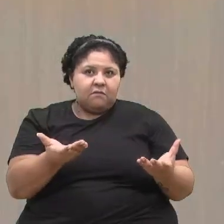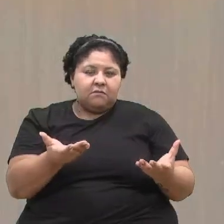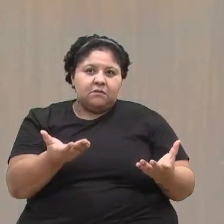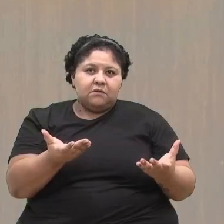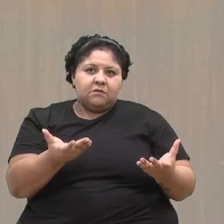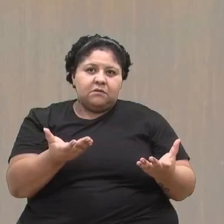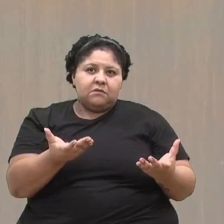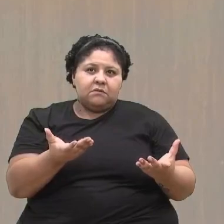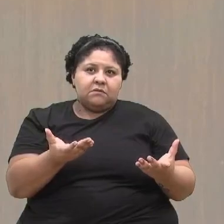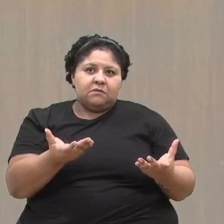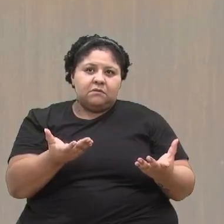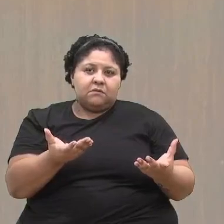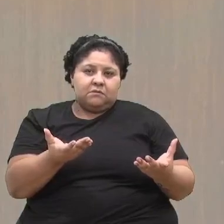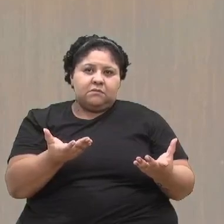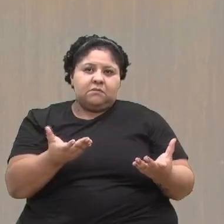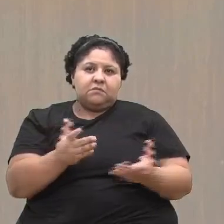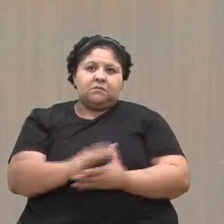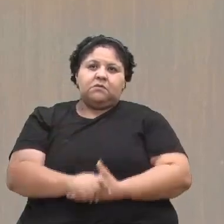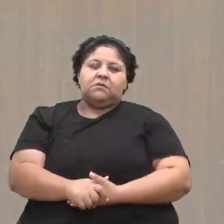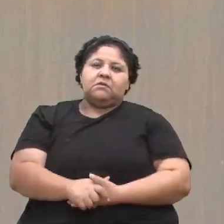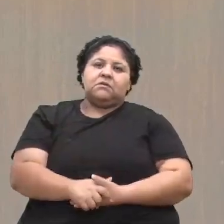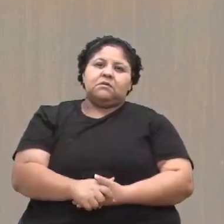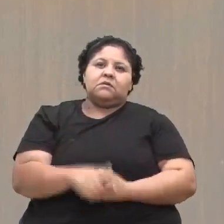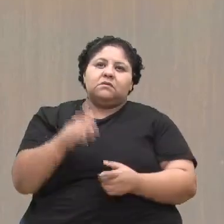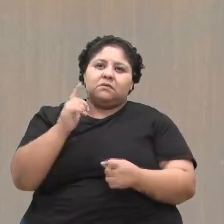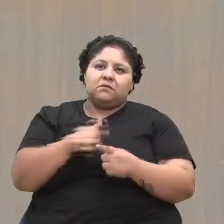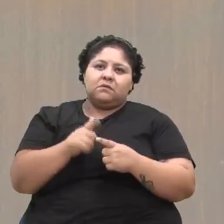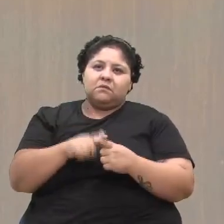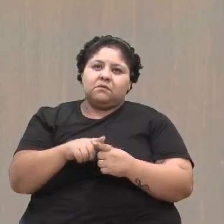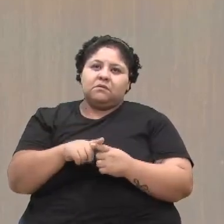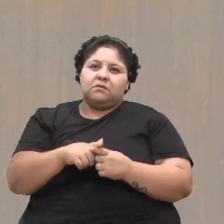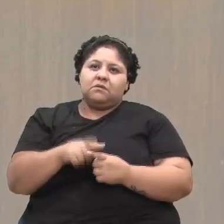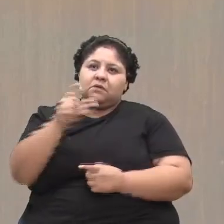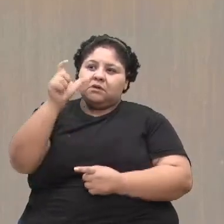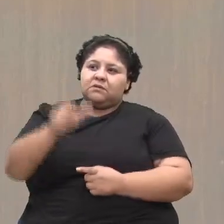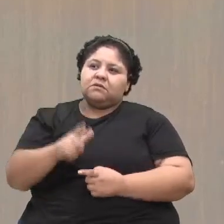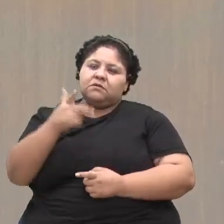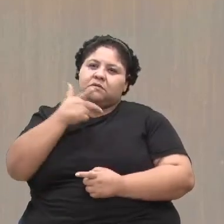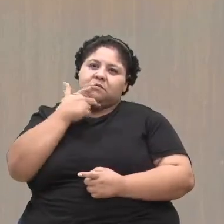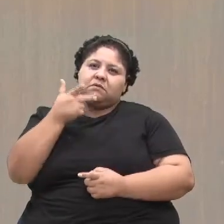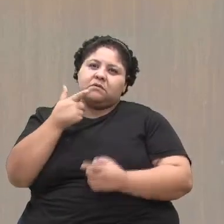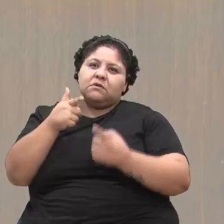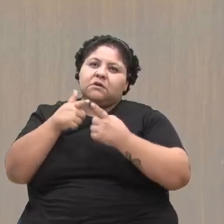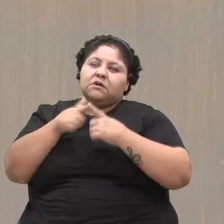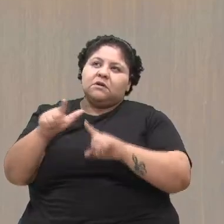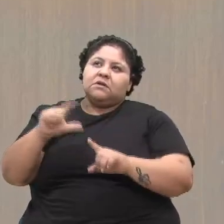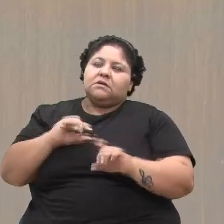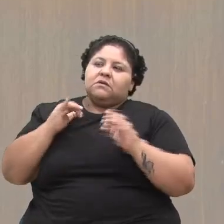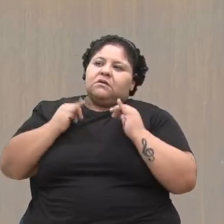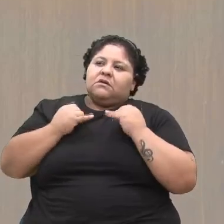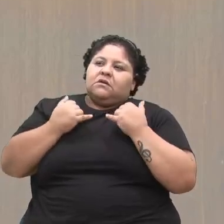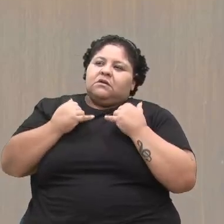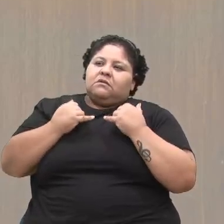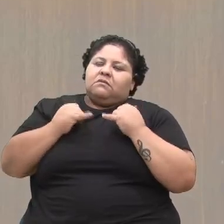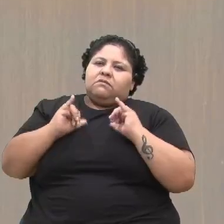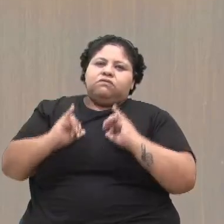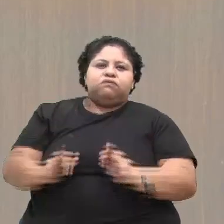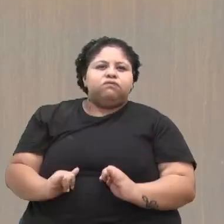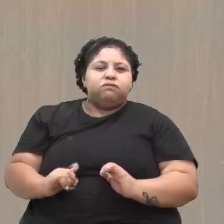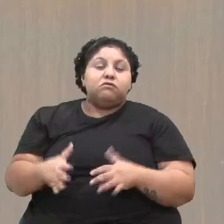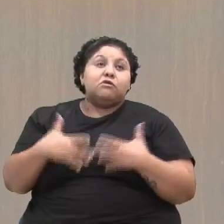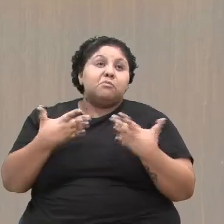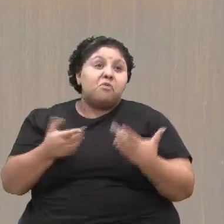o maior recado, porque às vezes as pessoas dizem assim para mim: mas eu tô tão cansada, e eu digo assim: bom, se tu